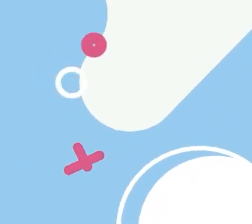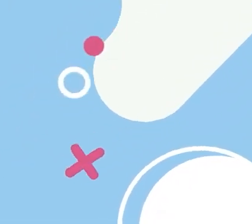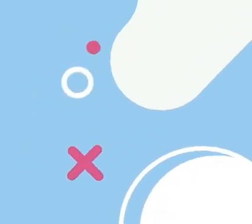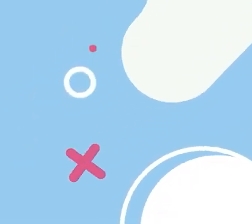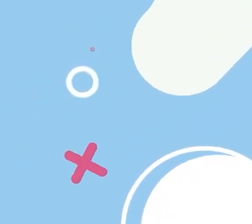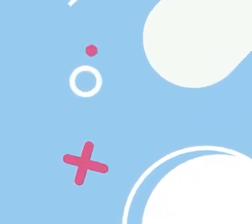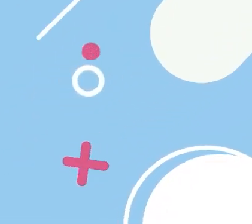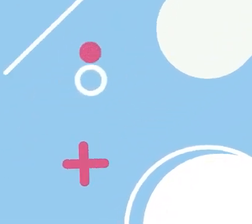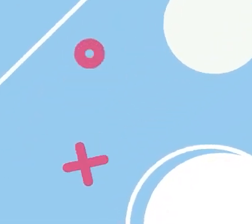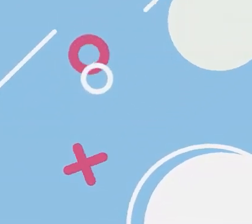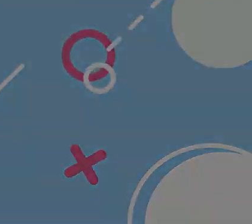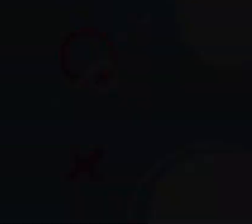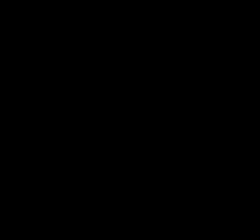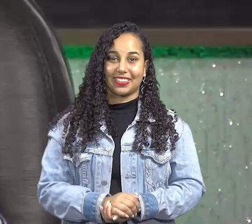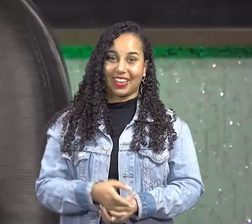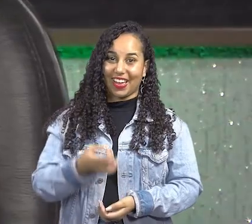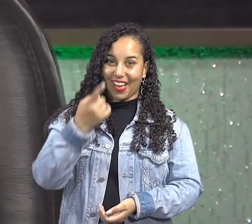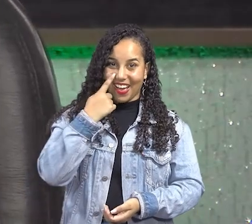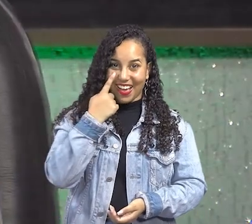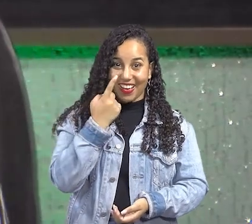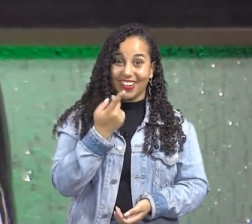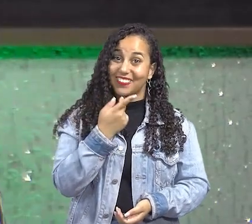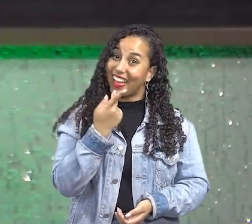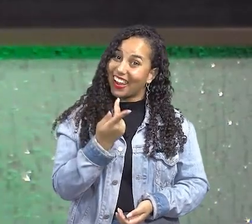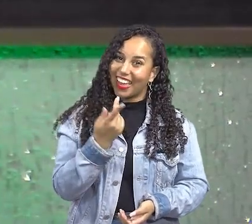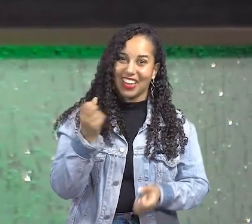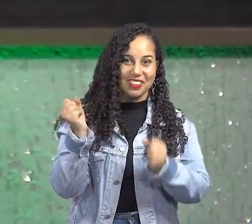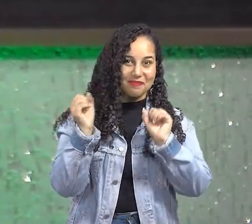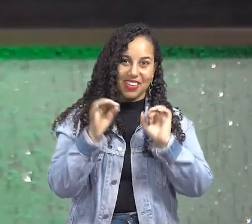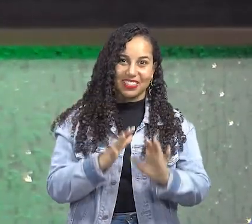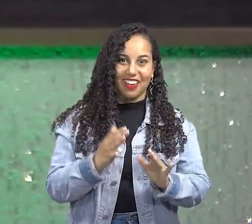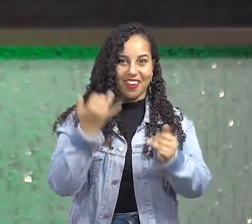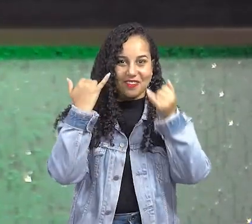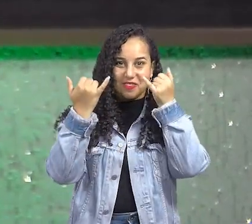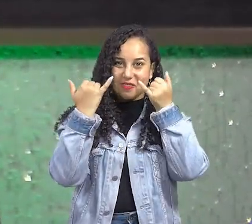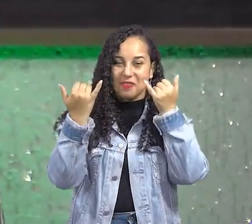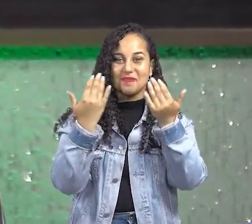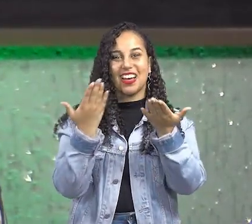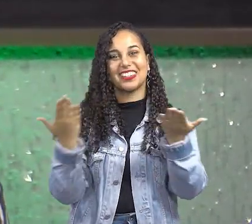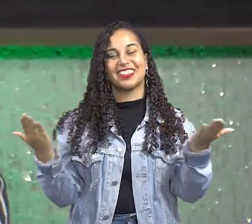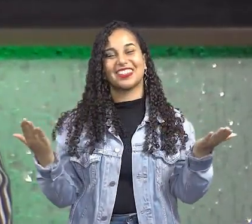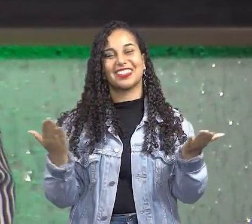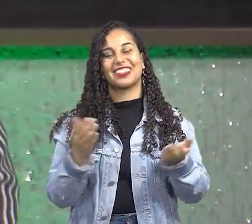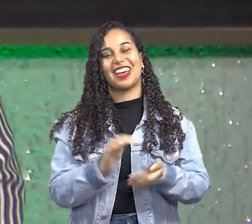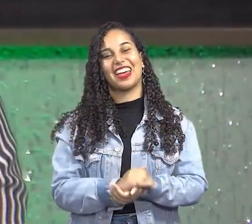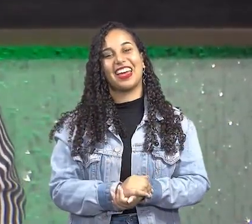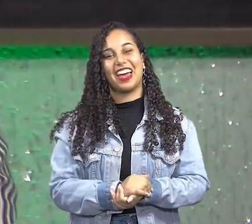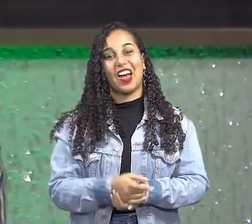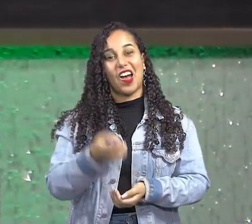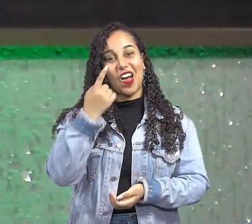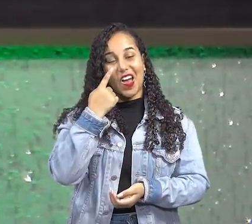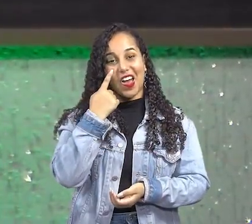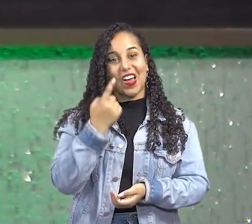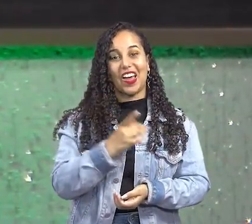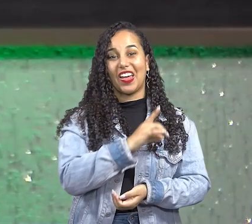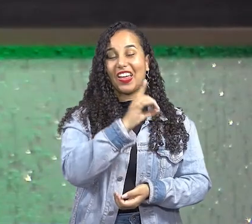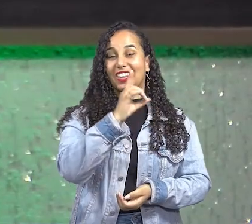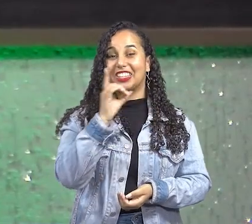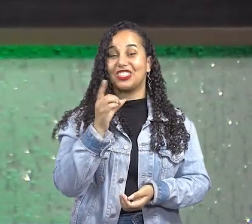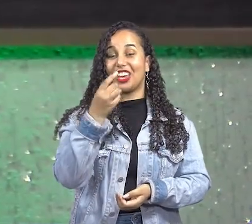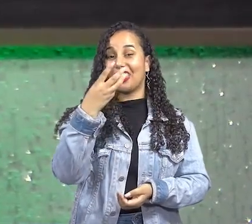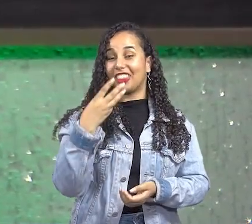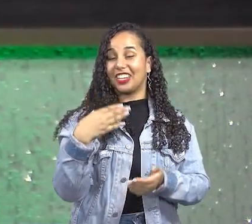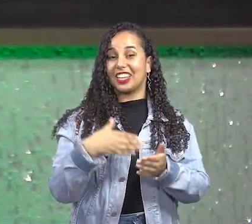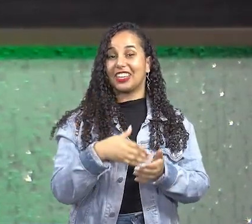igreja. Deus abençoe! Eu não disse que seria uma bênção para você ter essas informações? Agora a agenda, 3